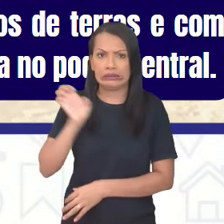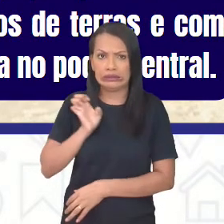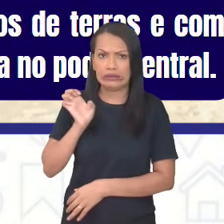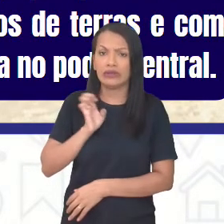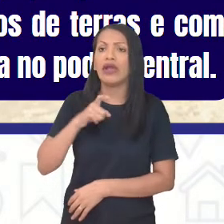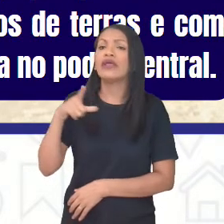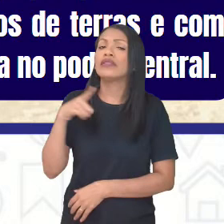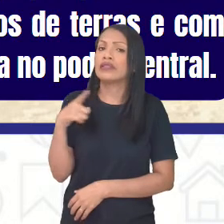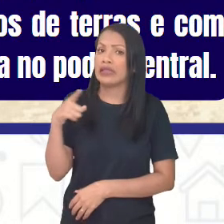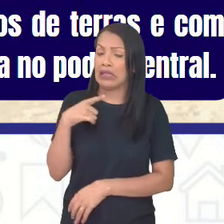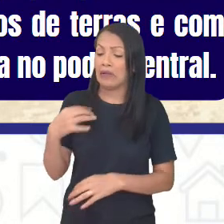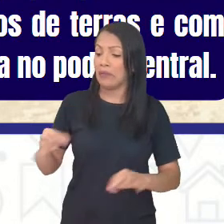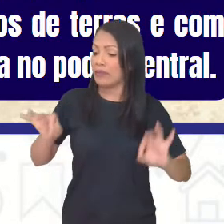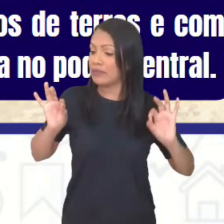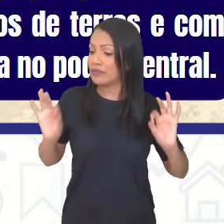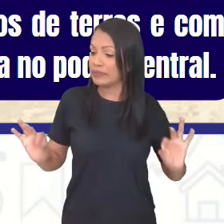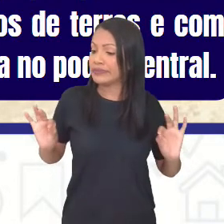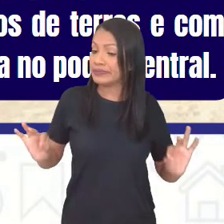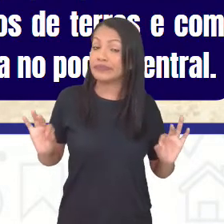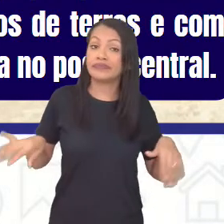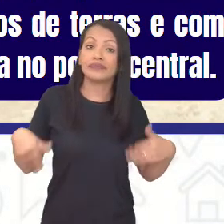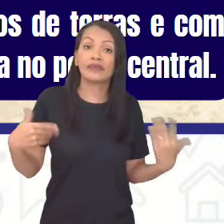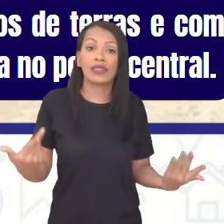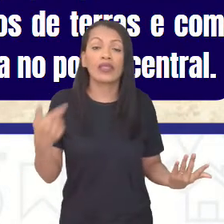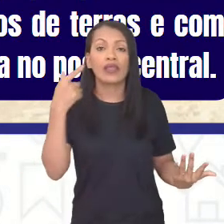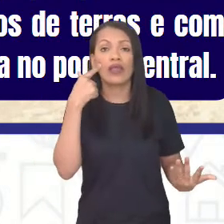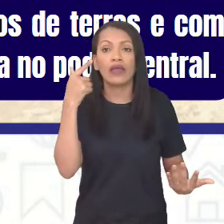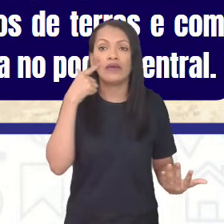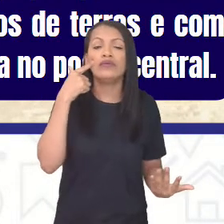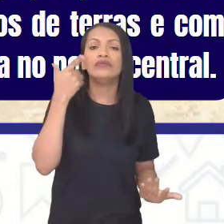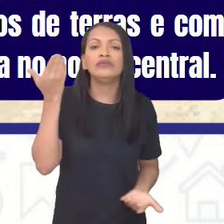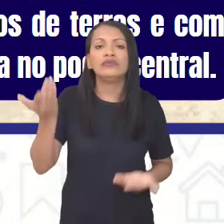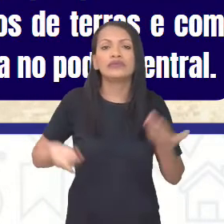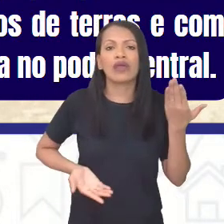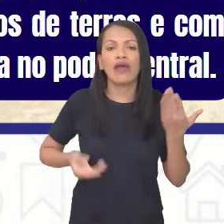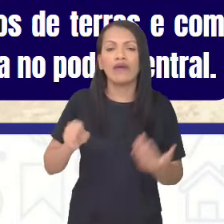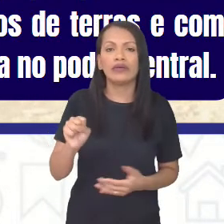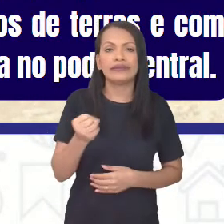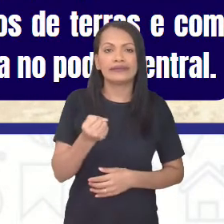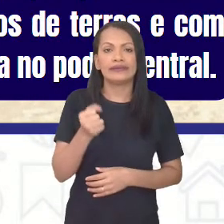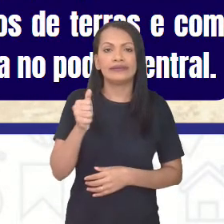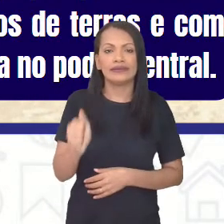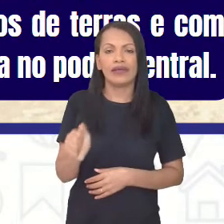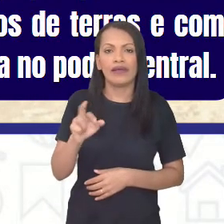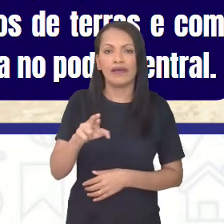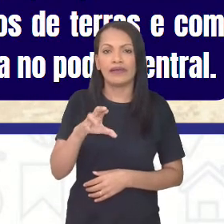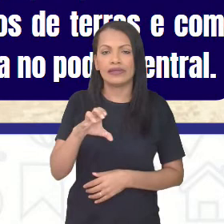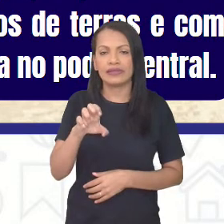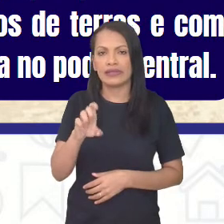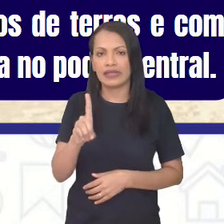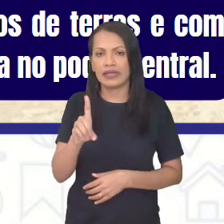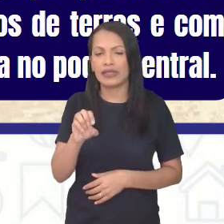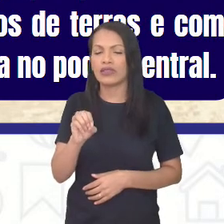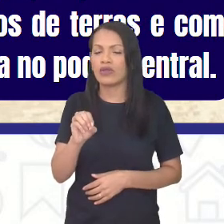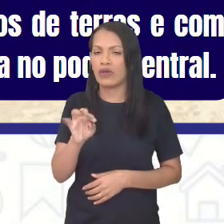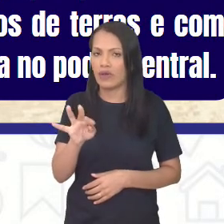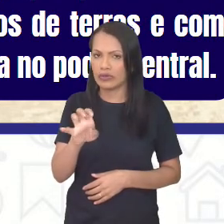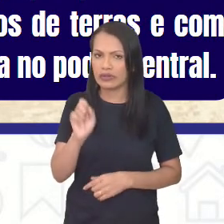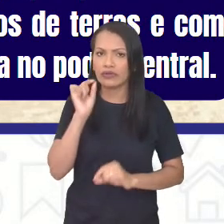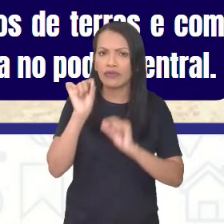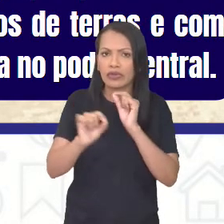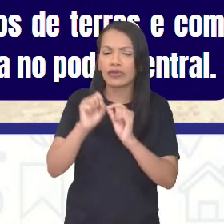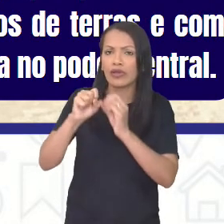veja, os sacerdotes, além de dominarem a escrita, dominavam outra coisa, a astronomia e